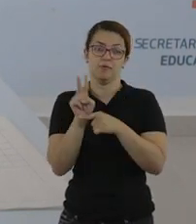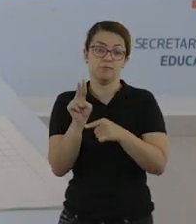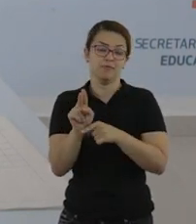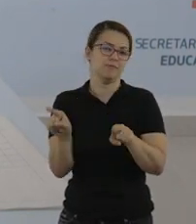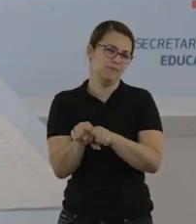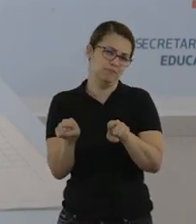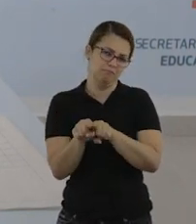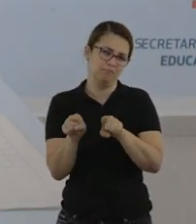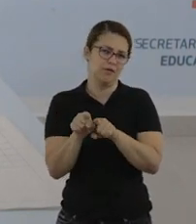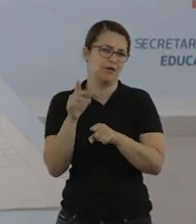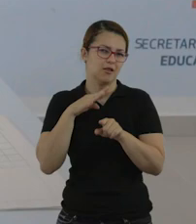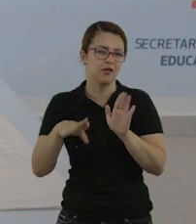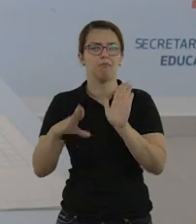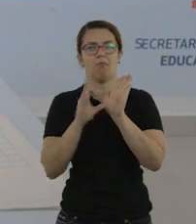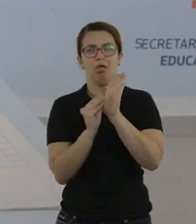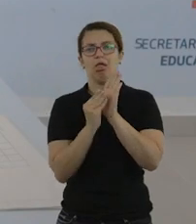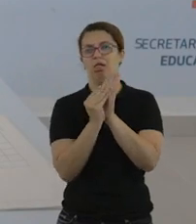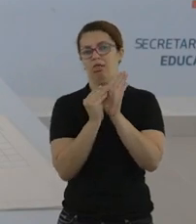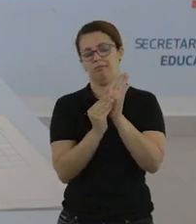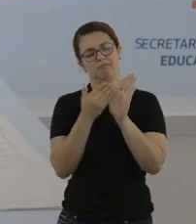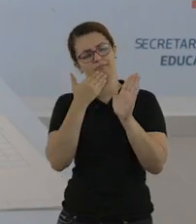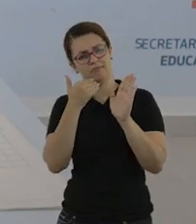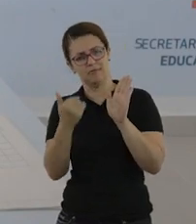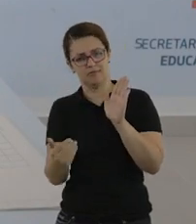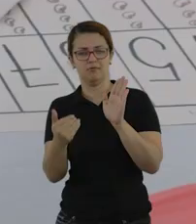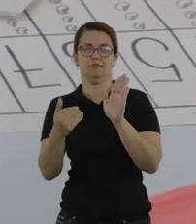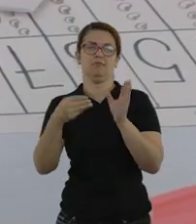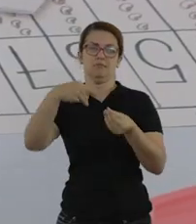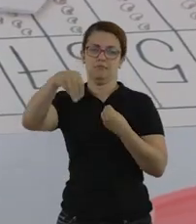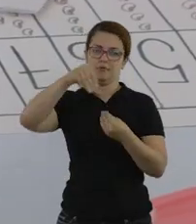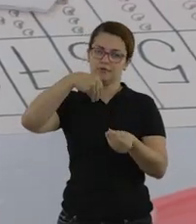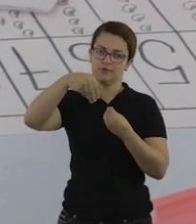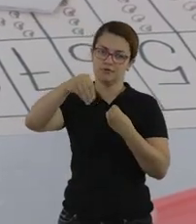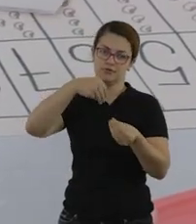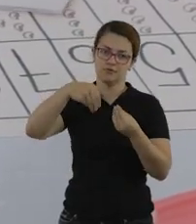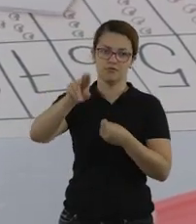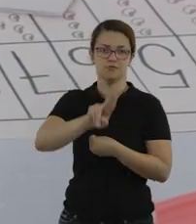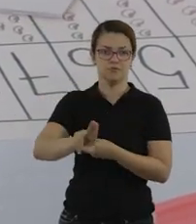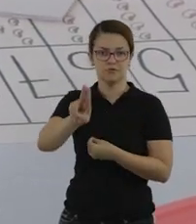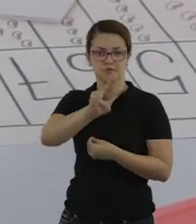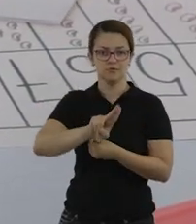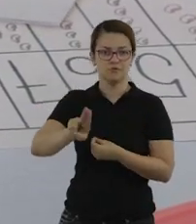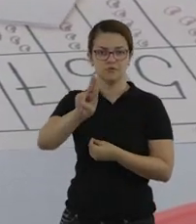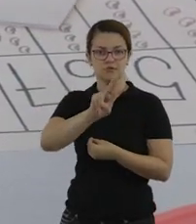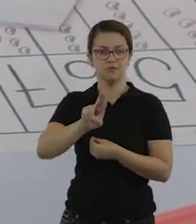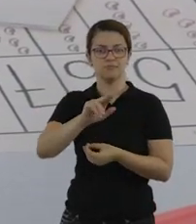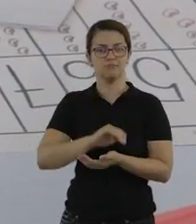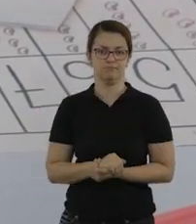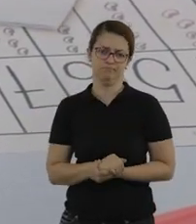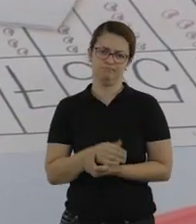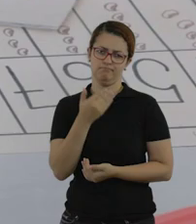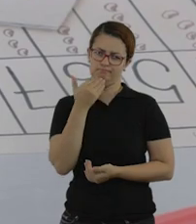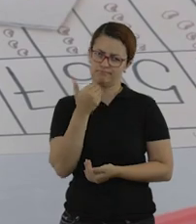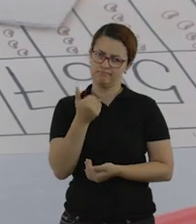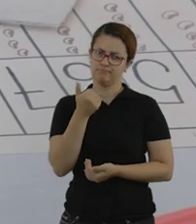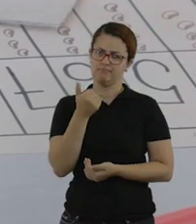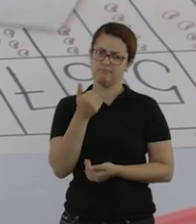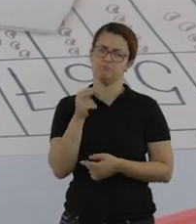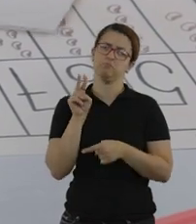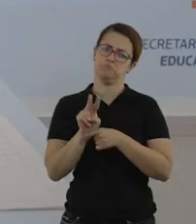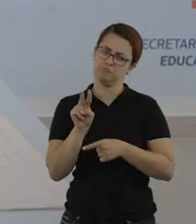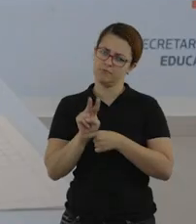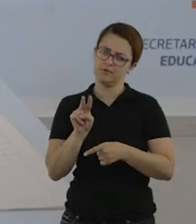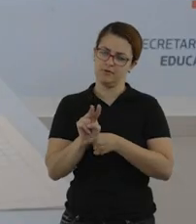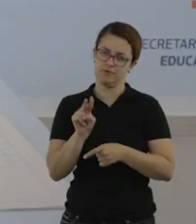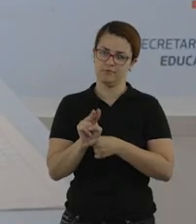mexer. Então eu prefiro colocar num plástico. E assim fica mais protegido,